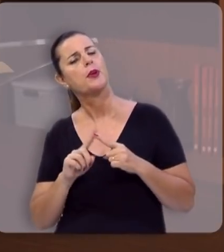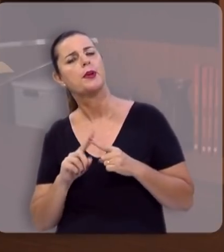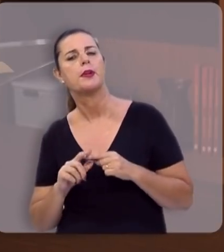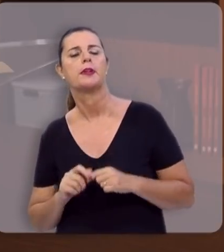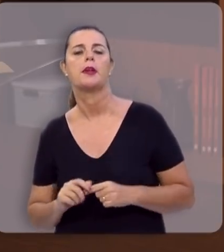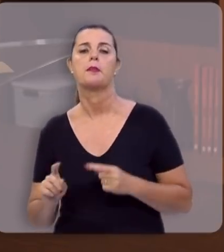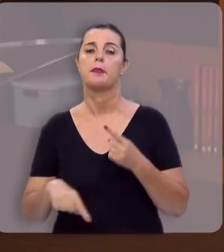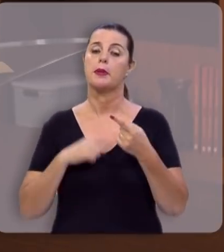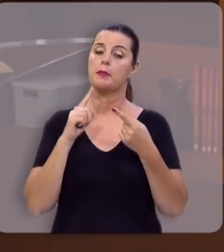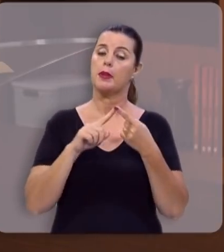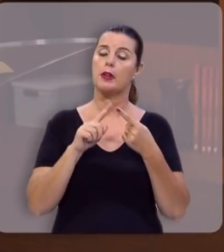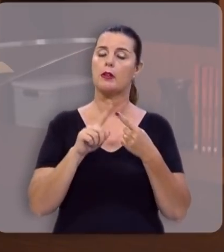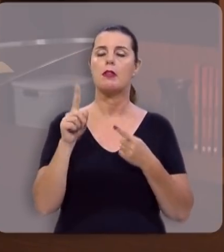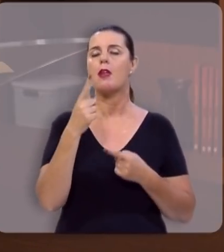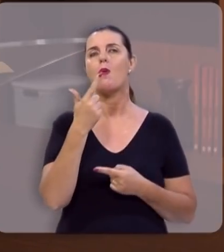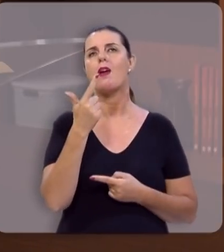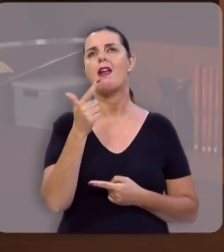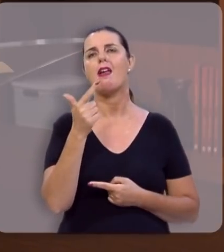primeiro, não é ter